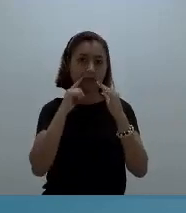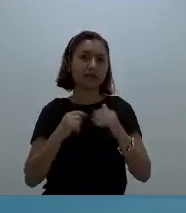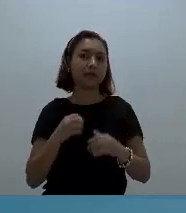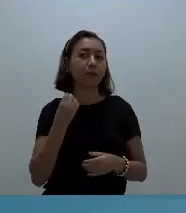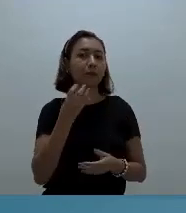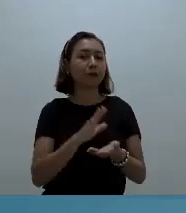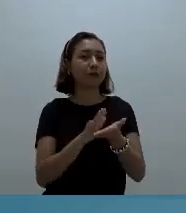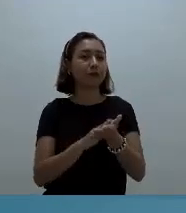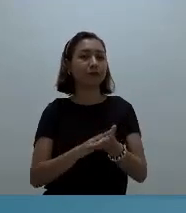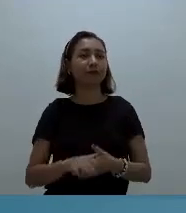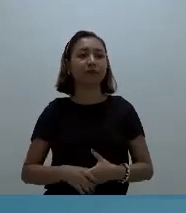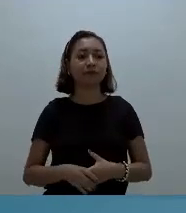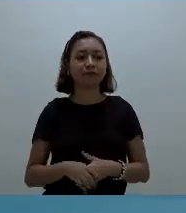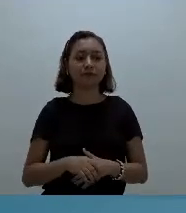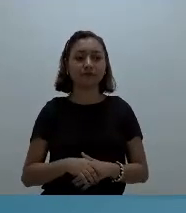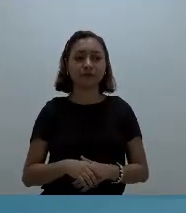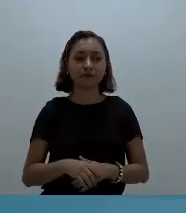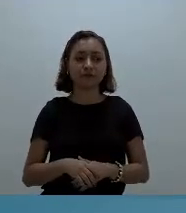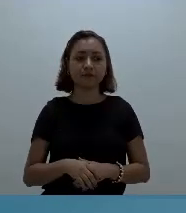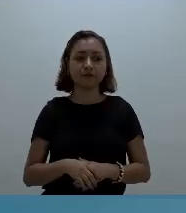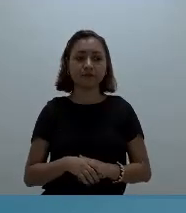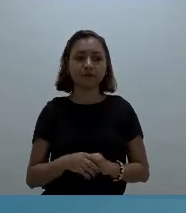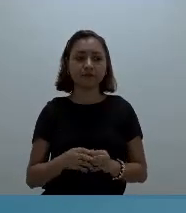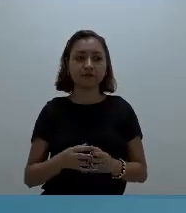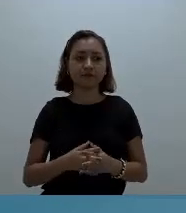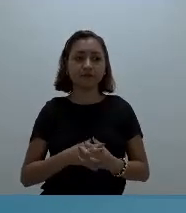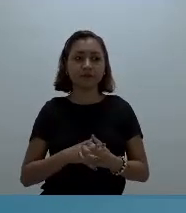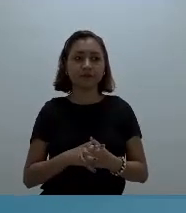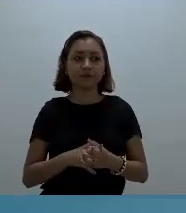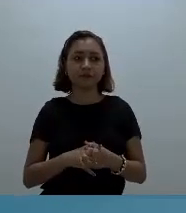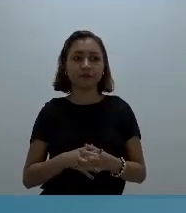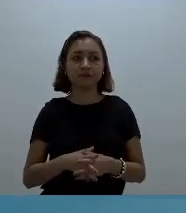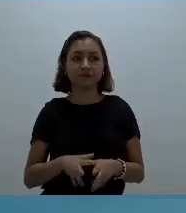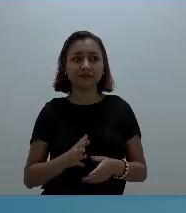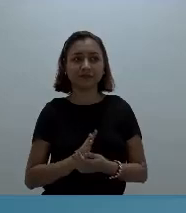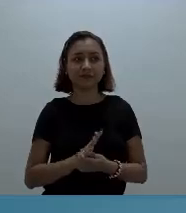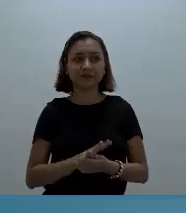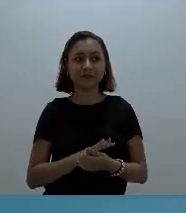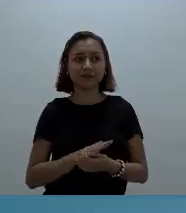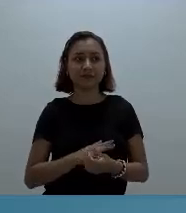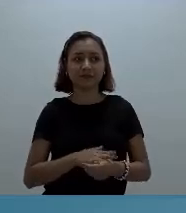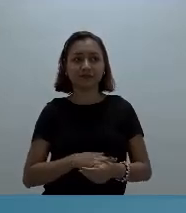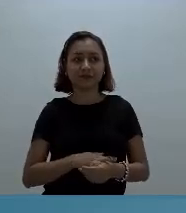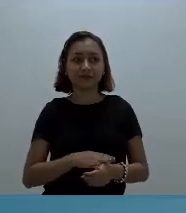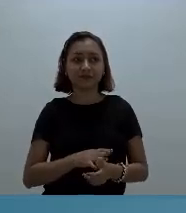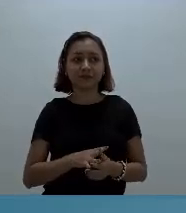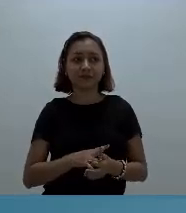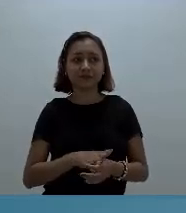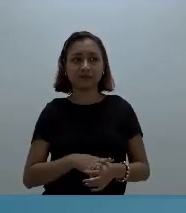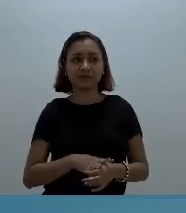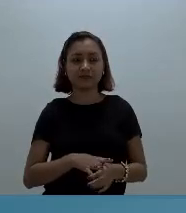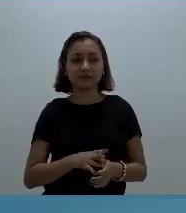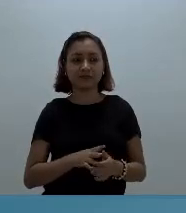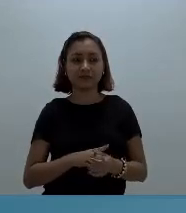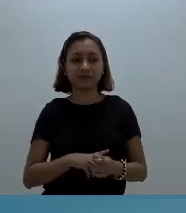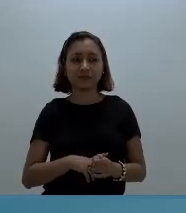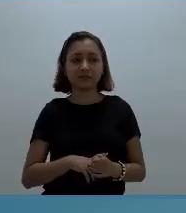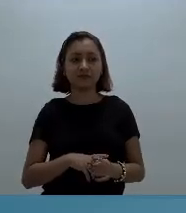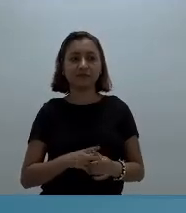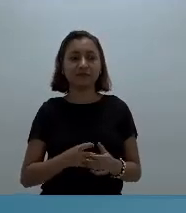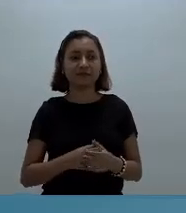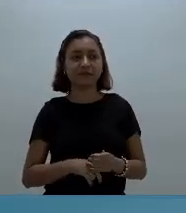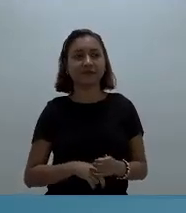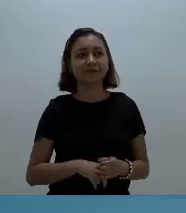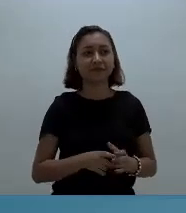a música, e vamos fazer para que a gente possa deixar os desembargadores lá devidamente sentados,